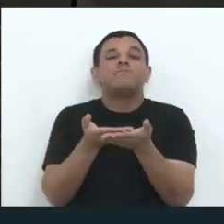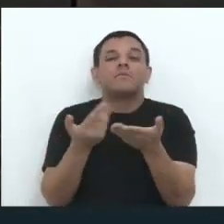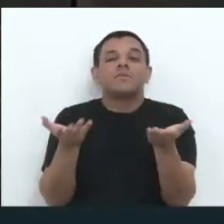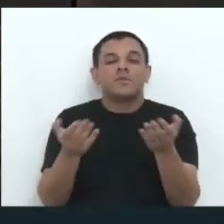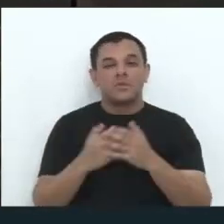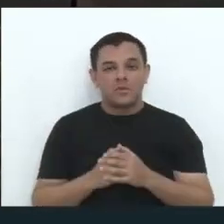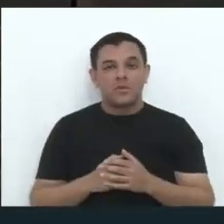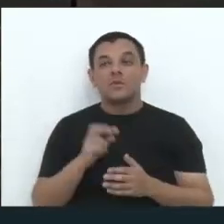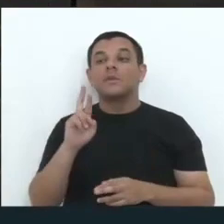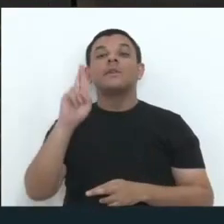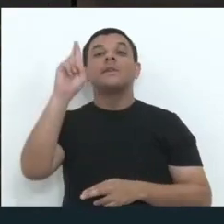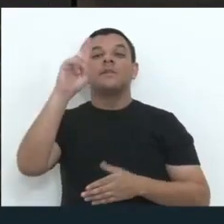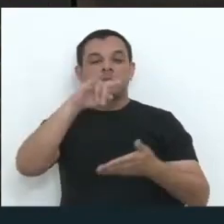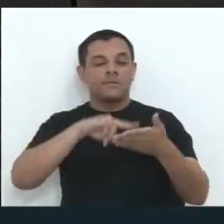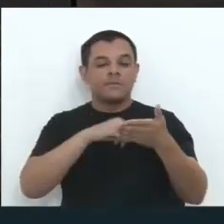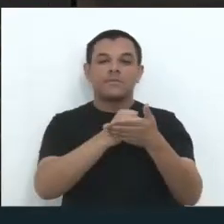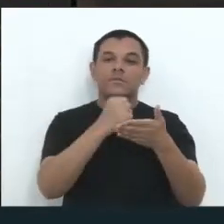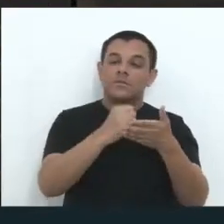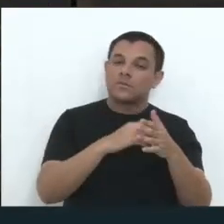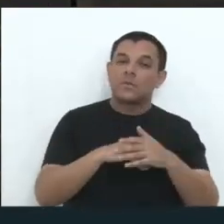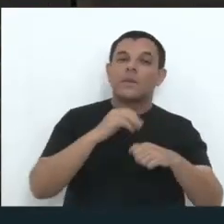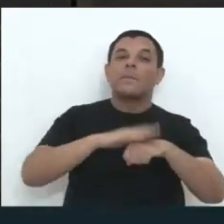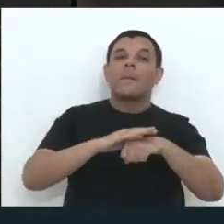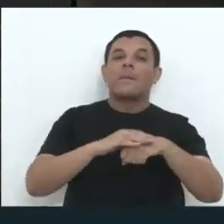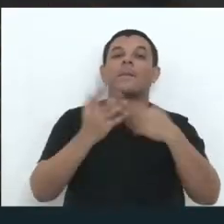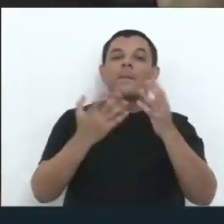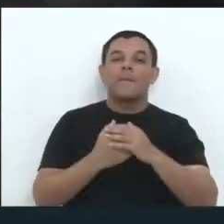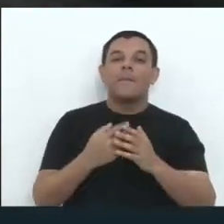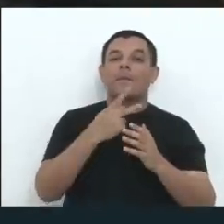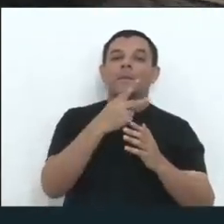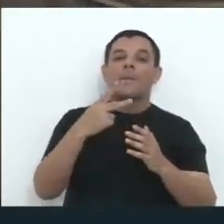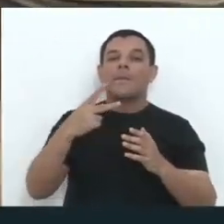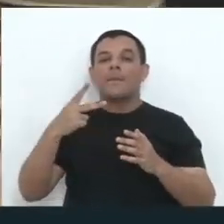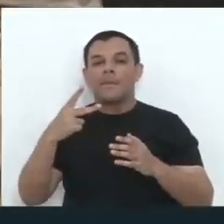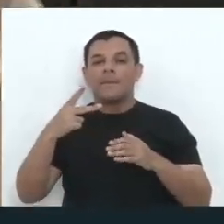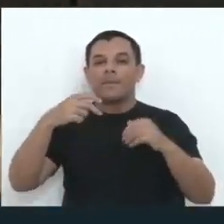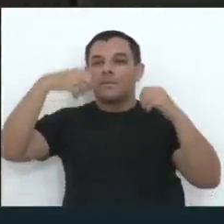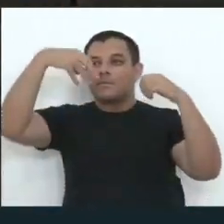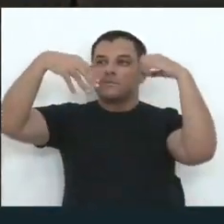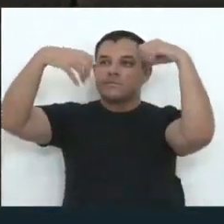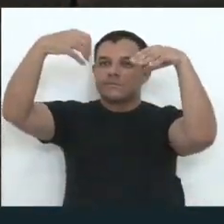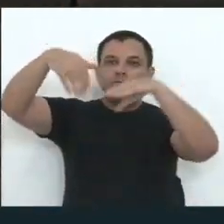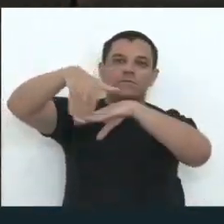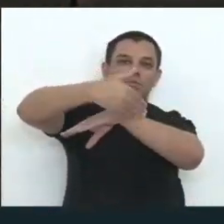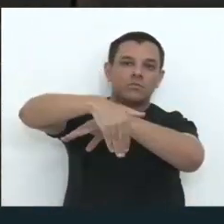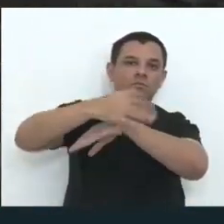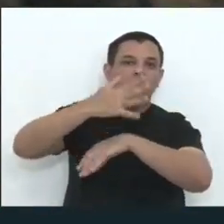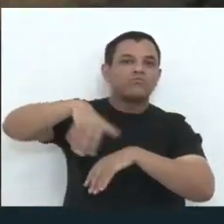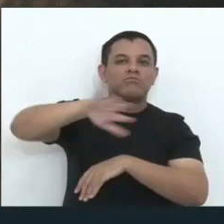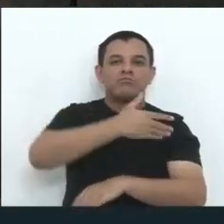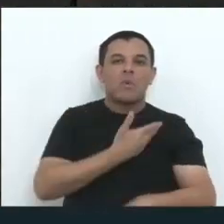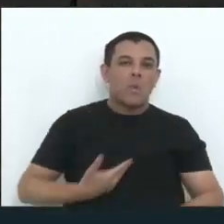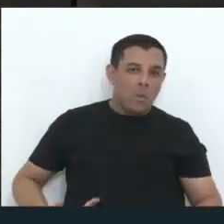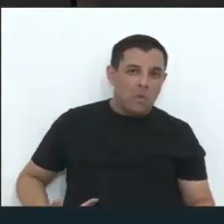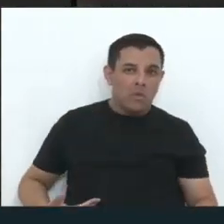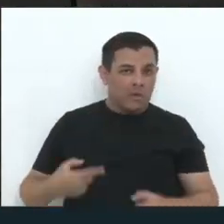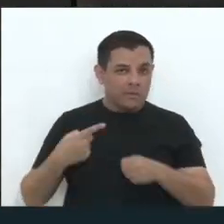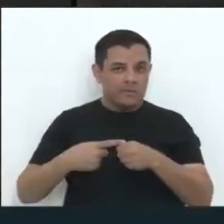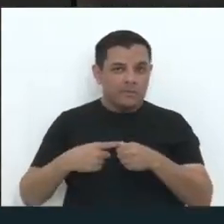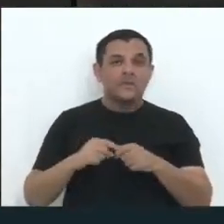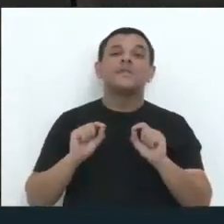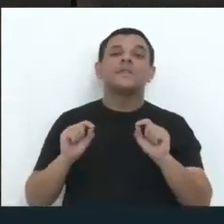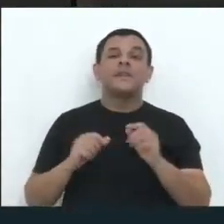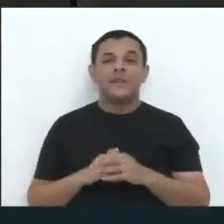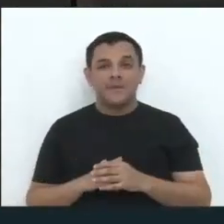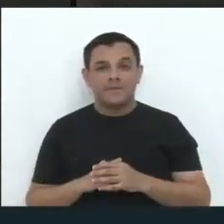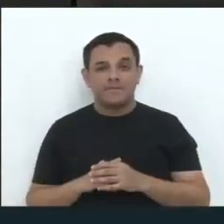esses contratos? Quem que é o responsável pela PPP da iluminação pública aqui na cidade, presidente? Né? Esse contrato